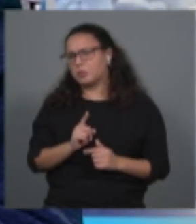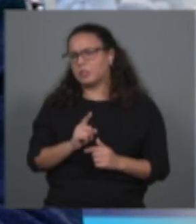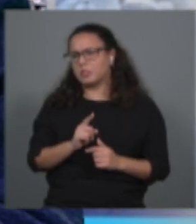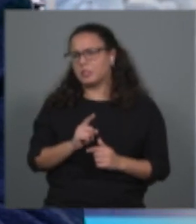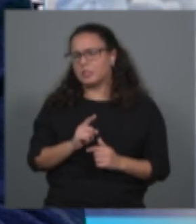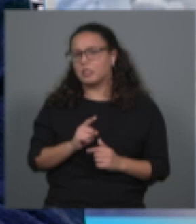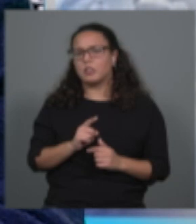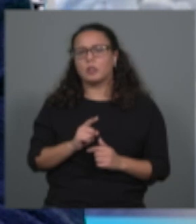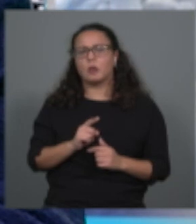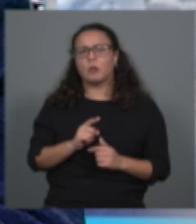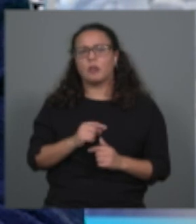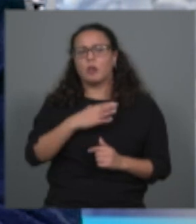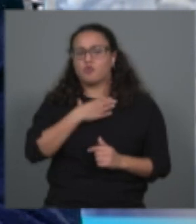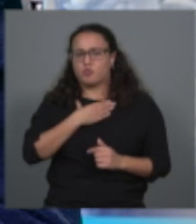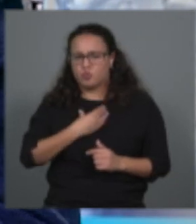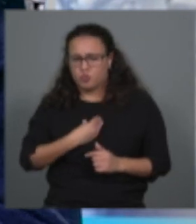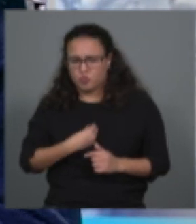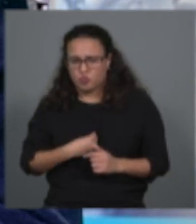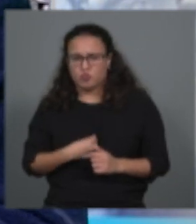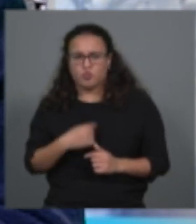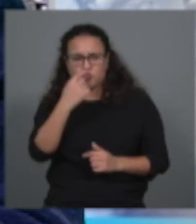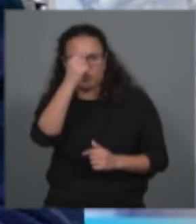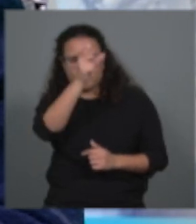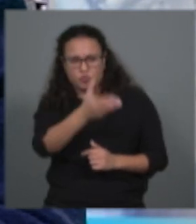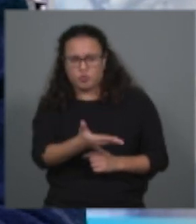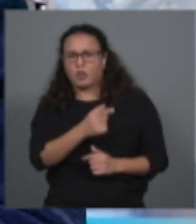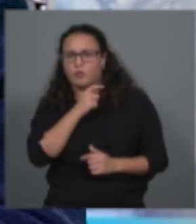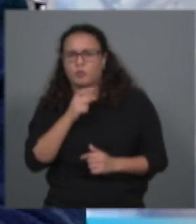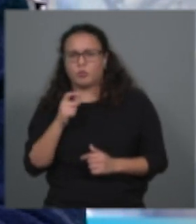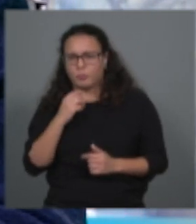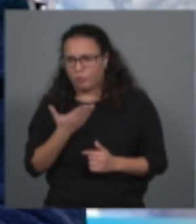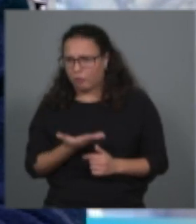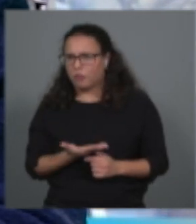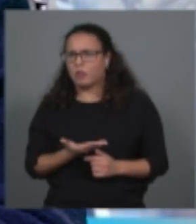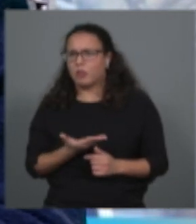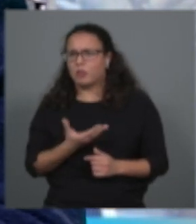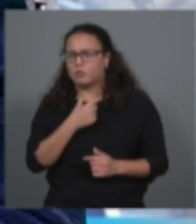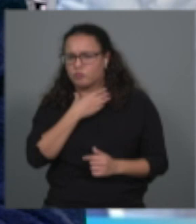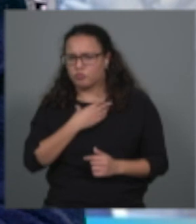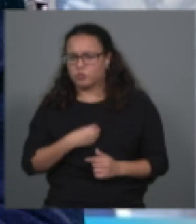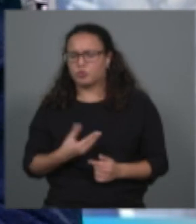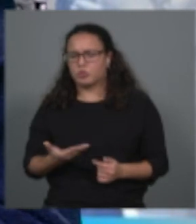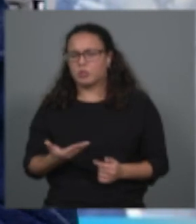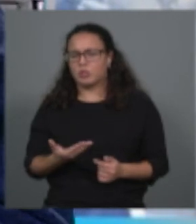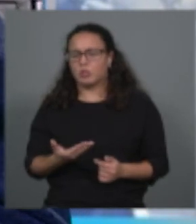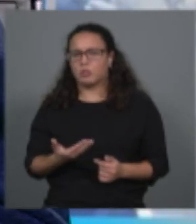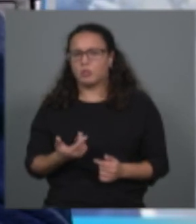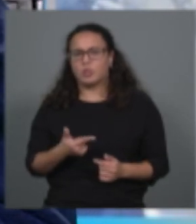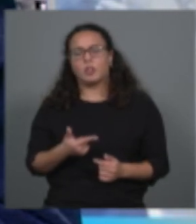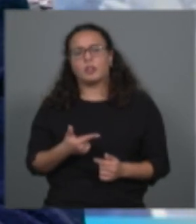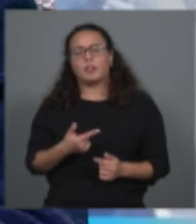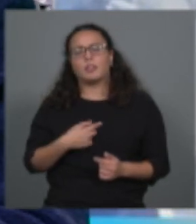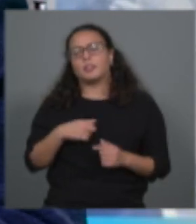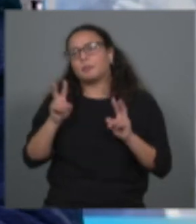estima fora do vulgar, pronto, porque eu ia dizer que ele respirava